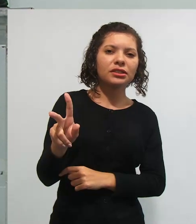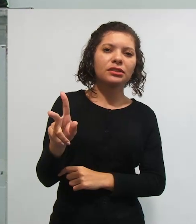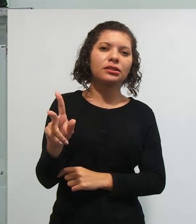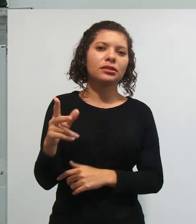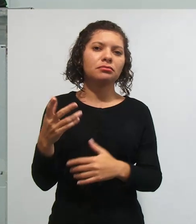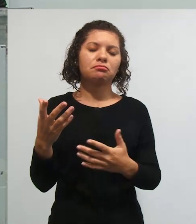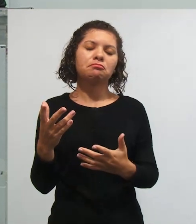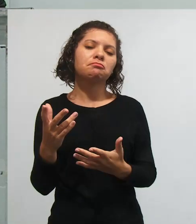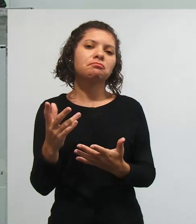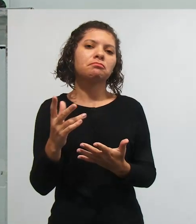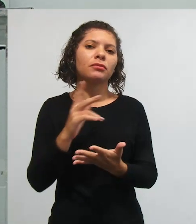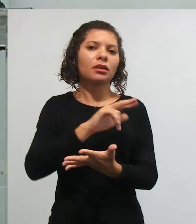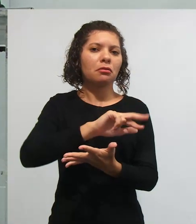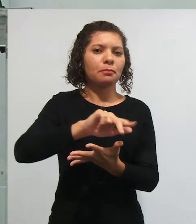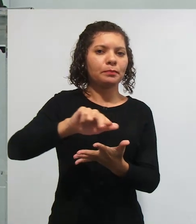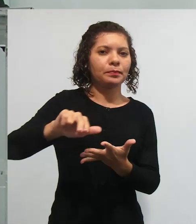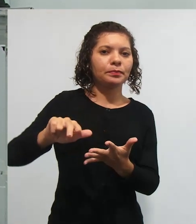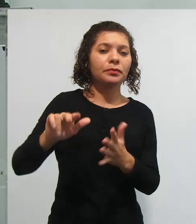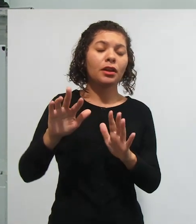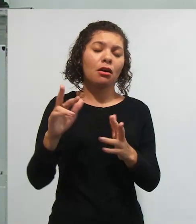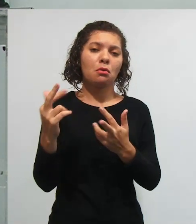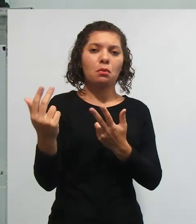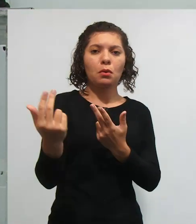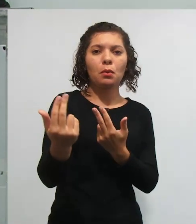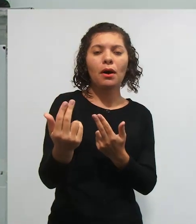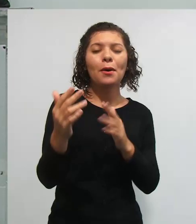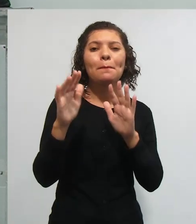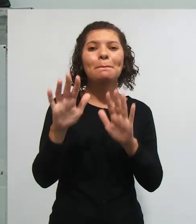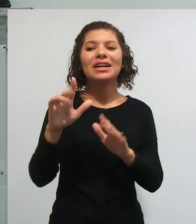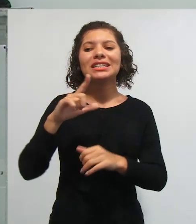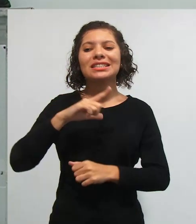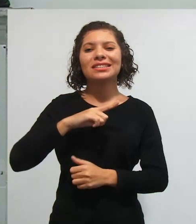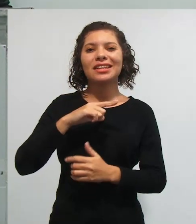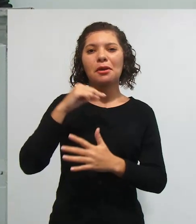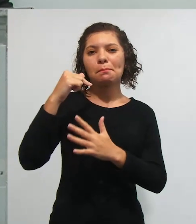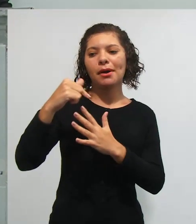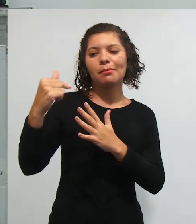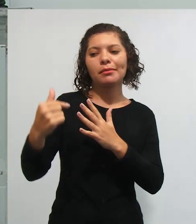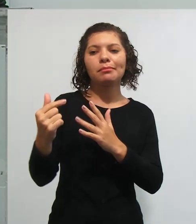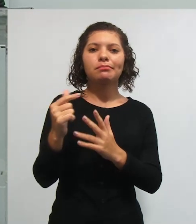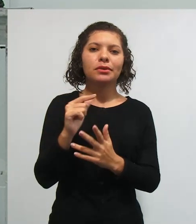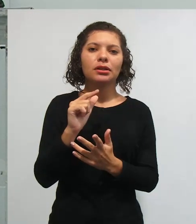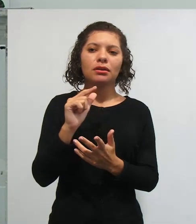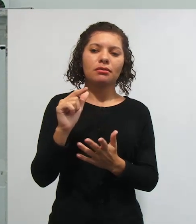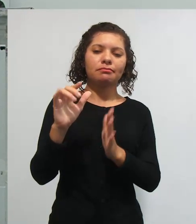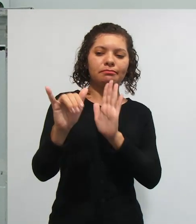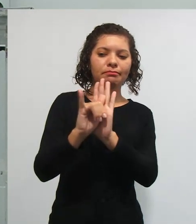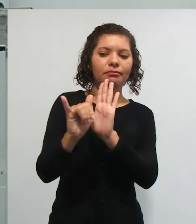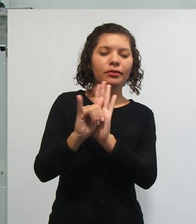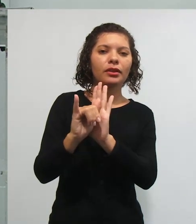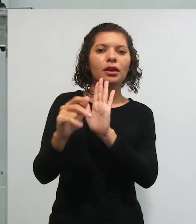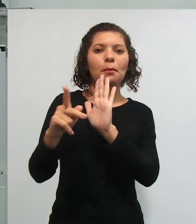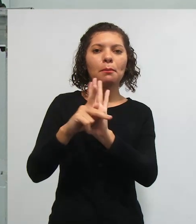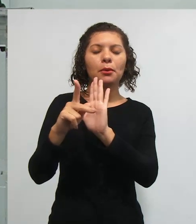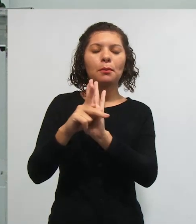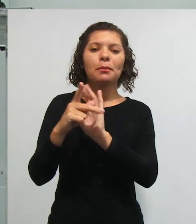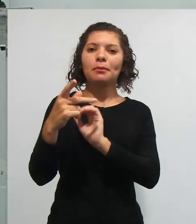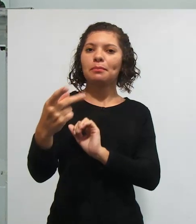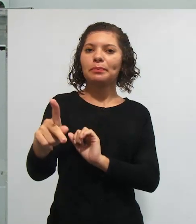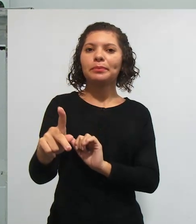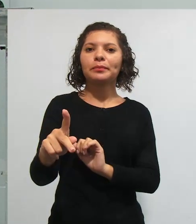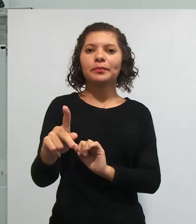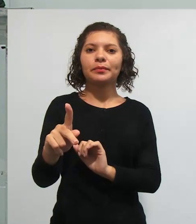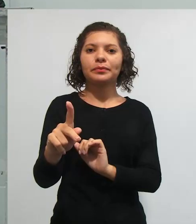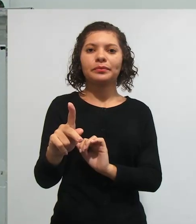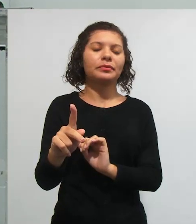diferente de mim ele é igual a mim mas possui diferenças na sua identidade e